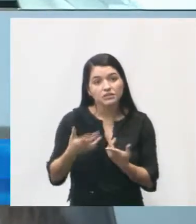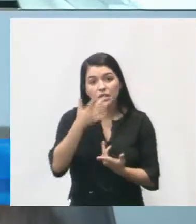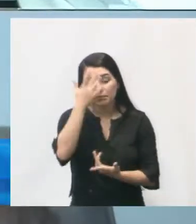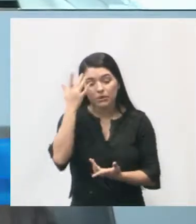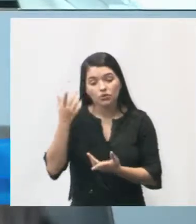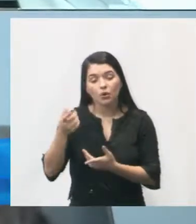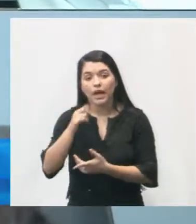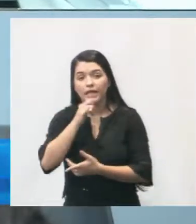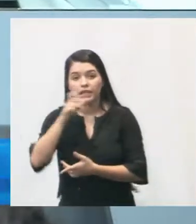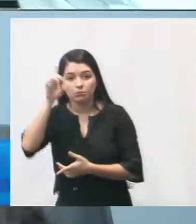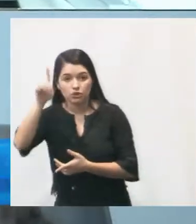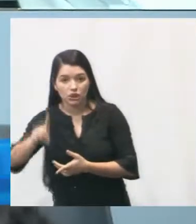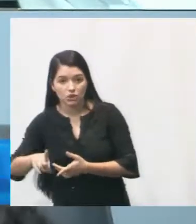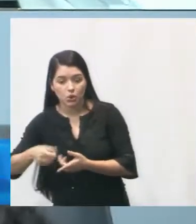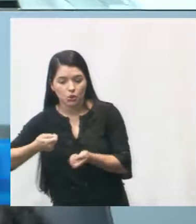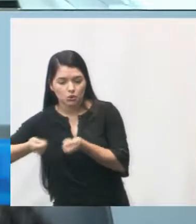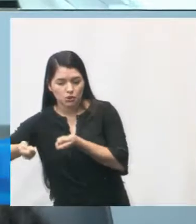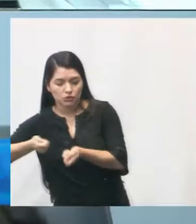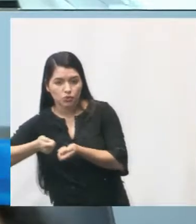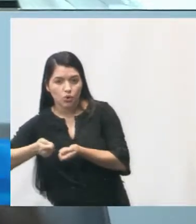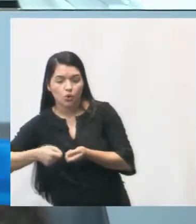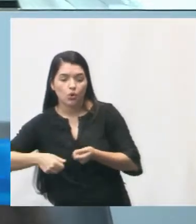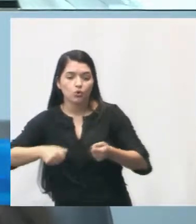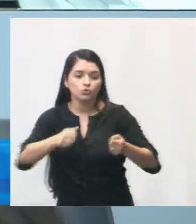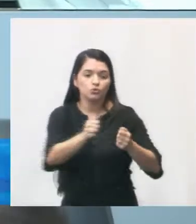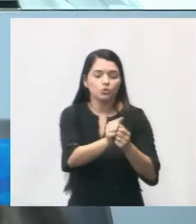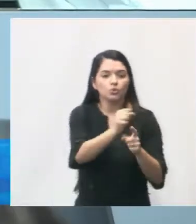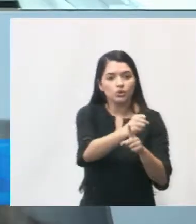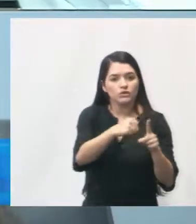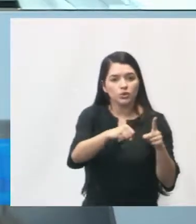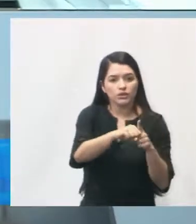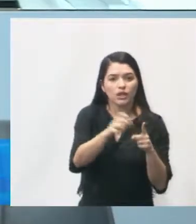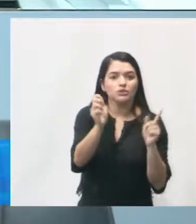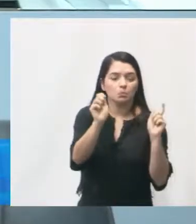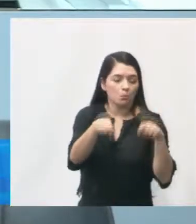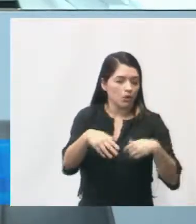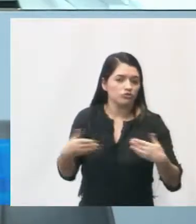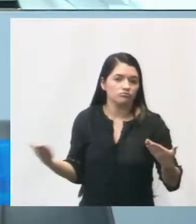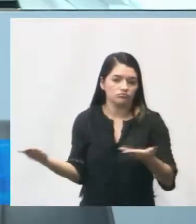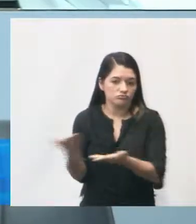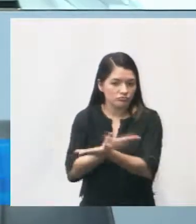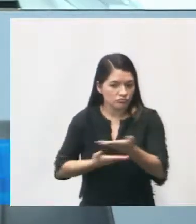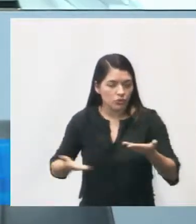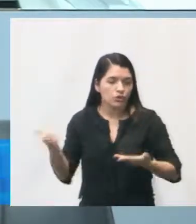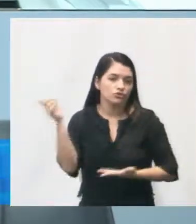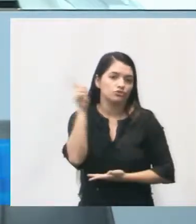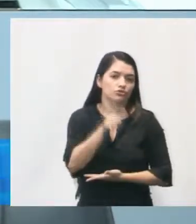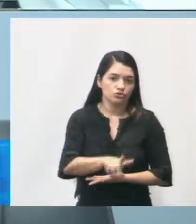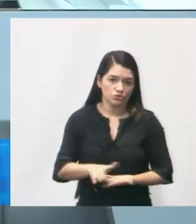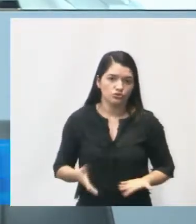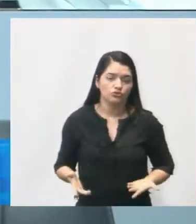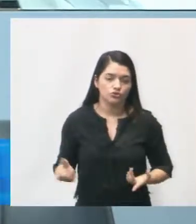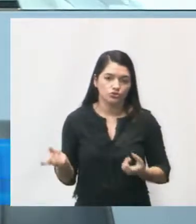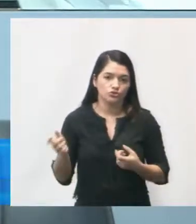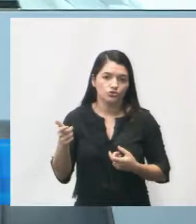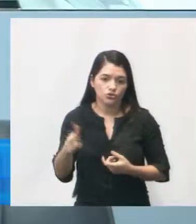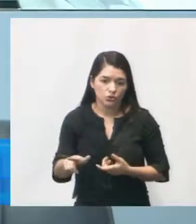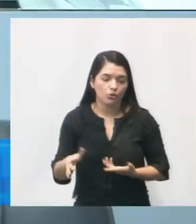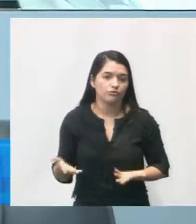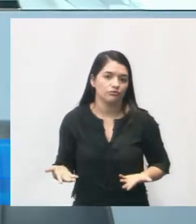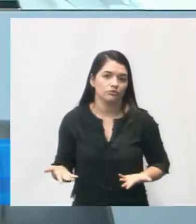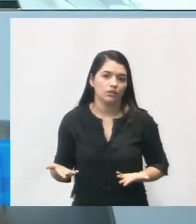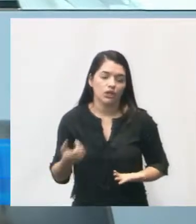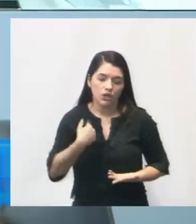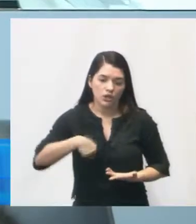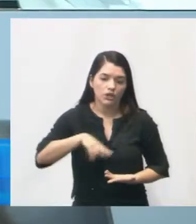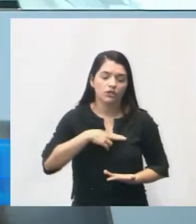sociedade, possa ser retomado para que a gente possa respirar de novo a democracia. E fica